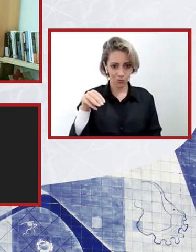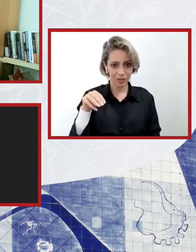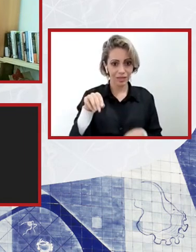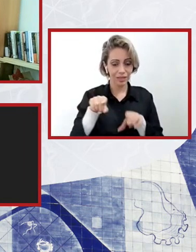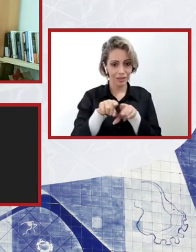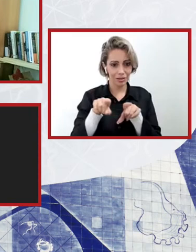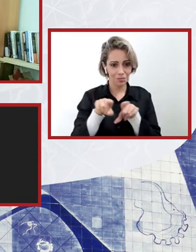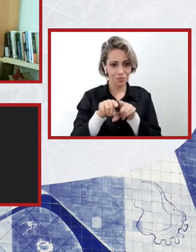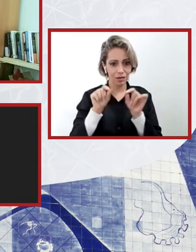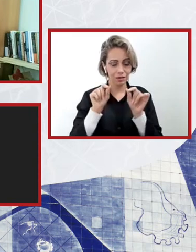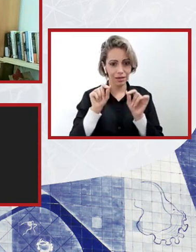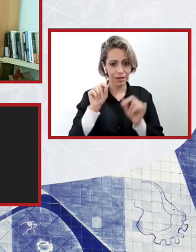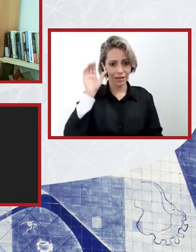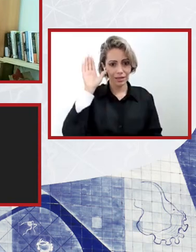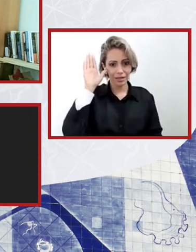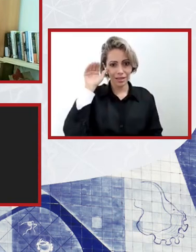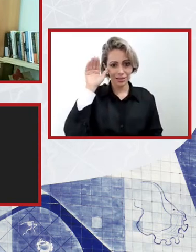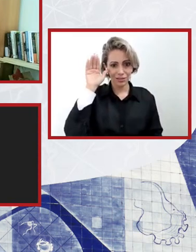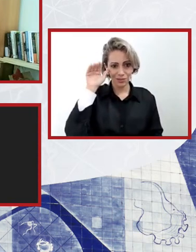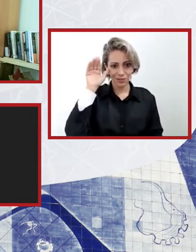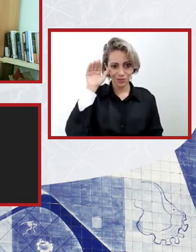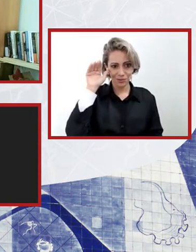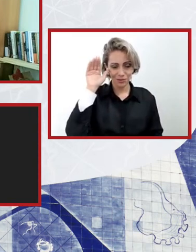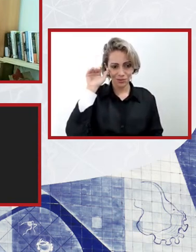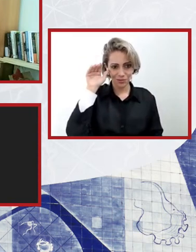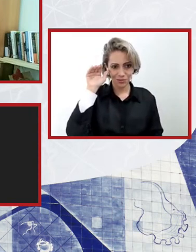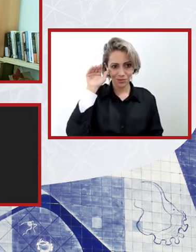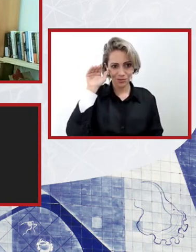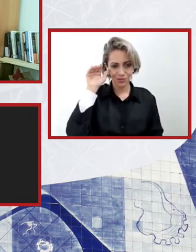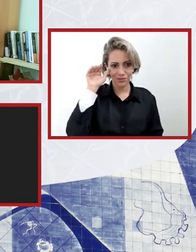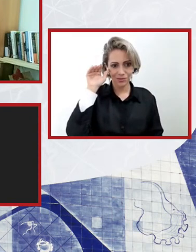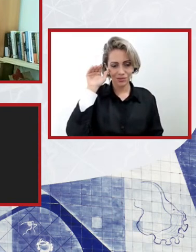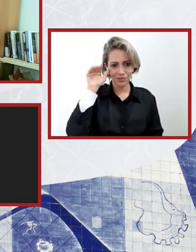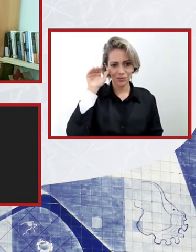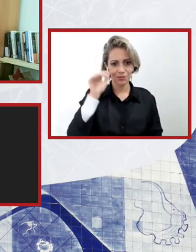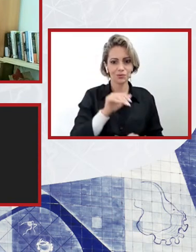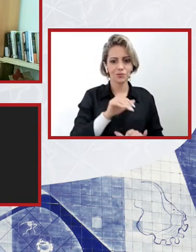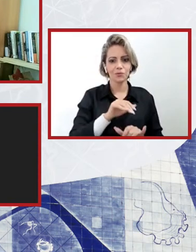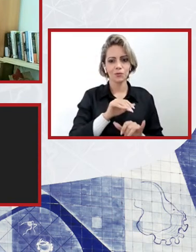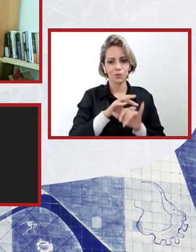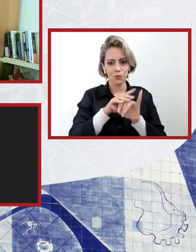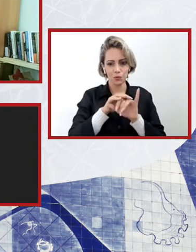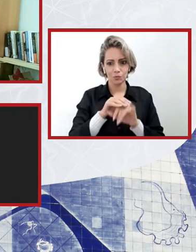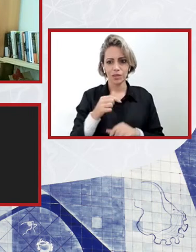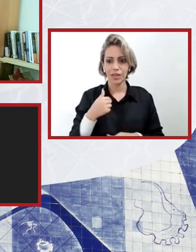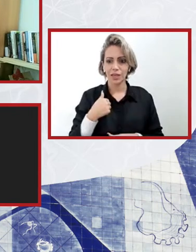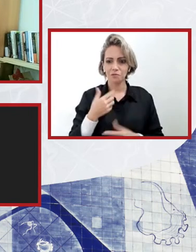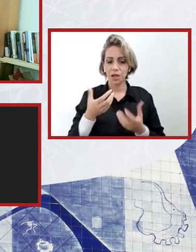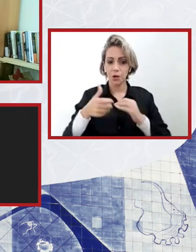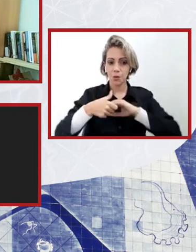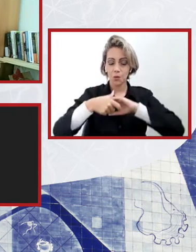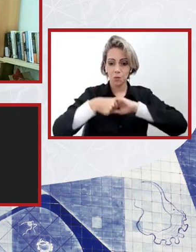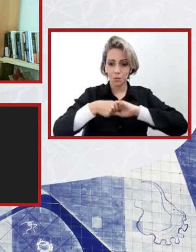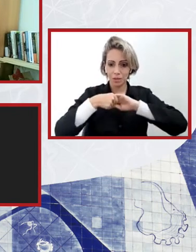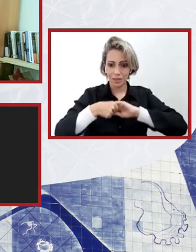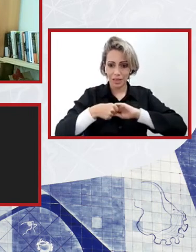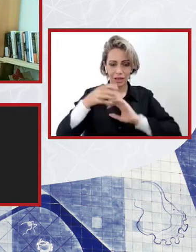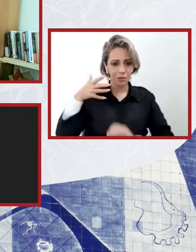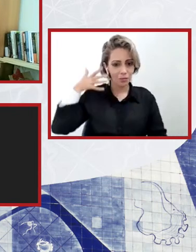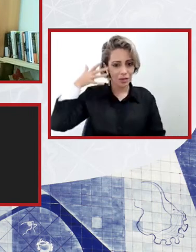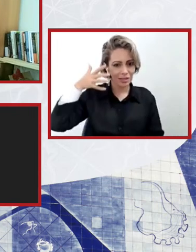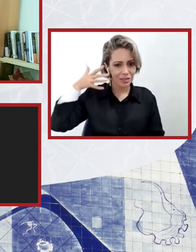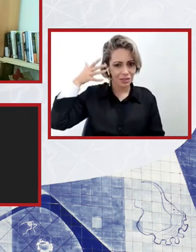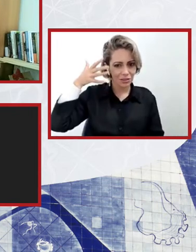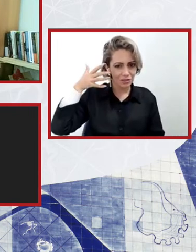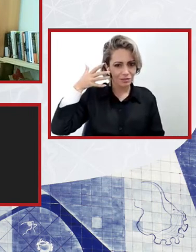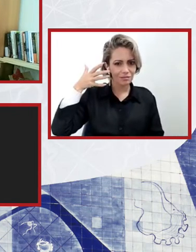vendo acompanhando pelo YouTube. Eu quero cumprimentar os palestrantes, os